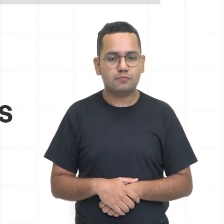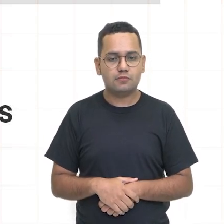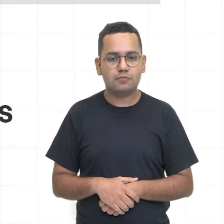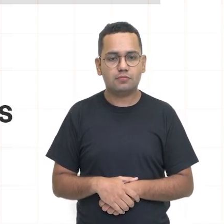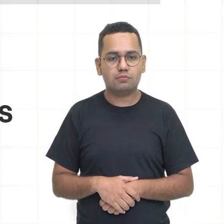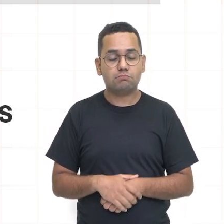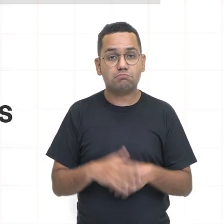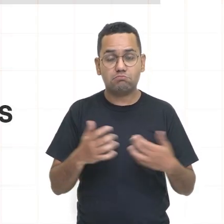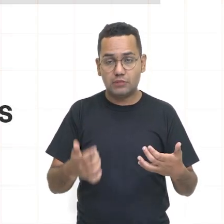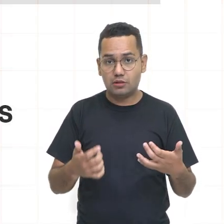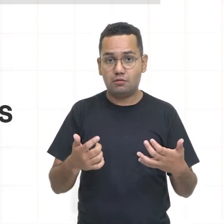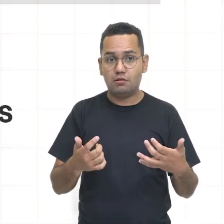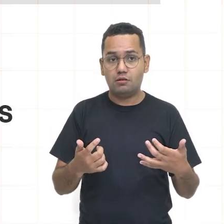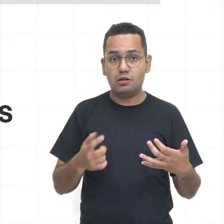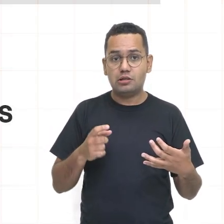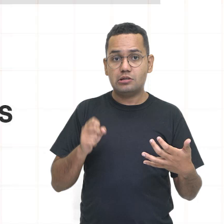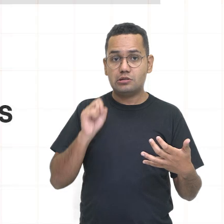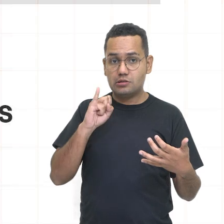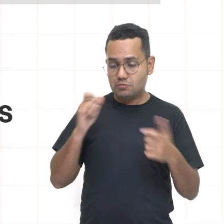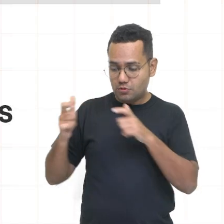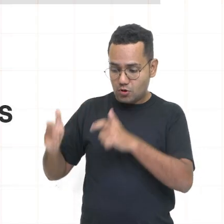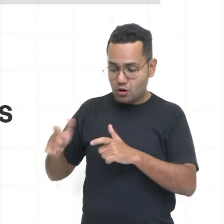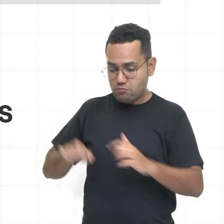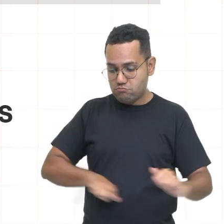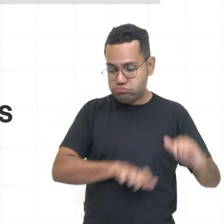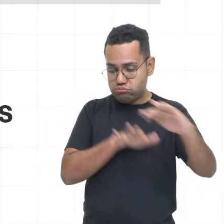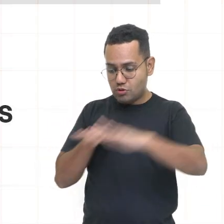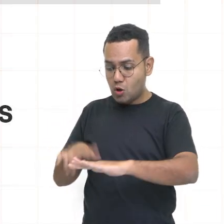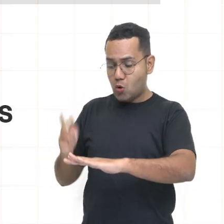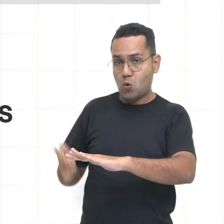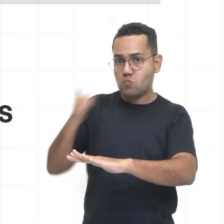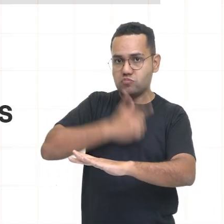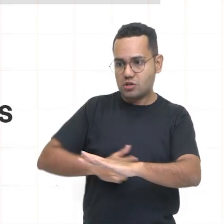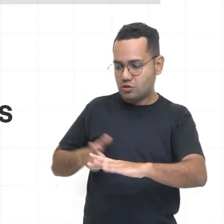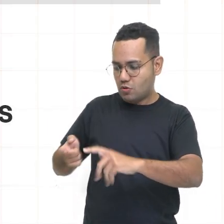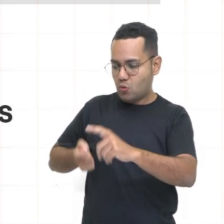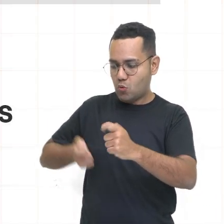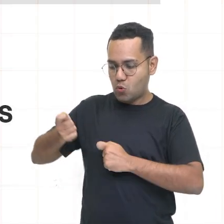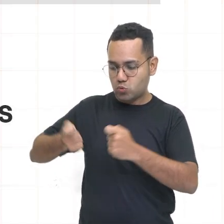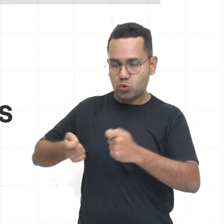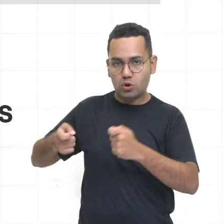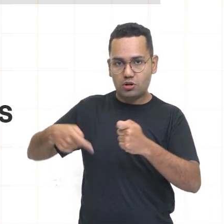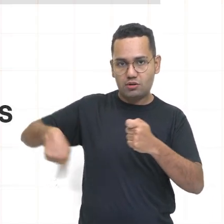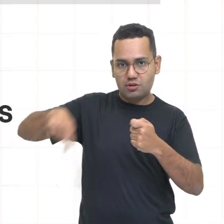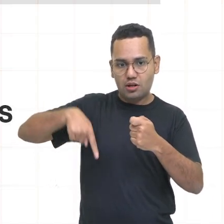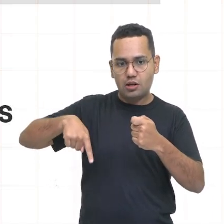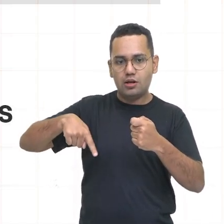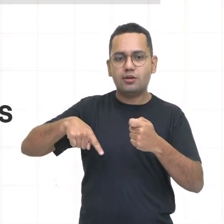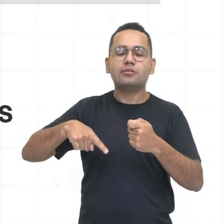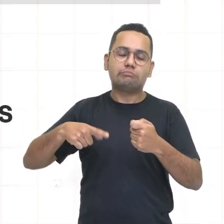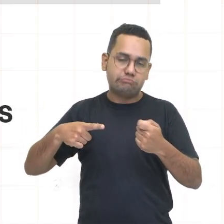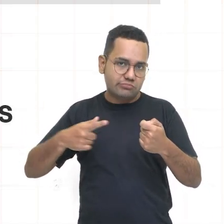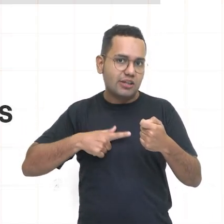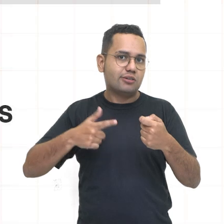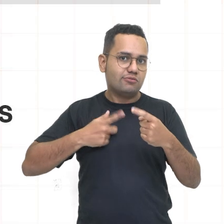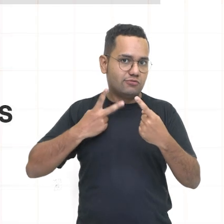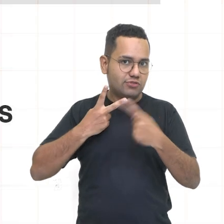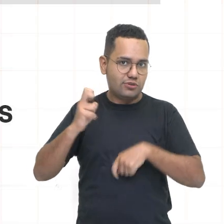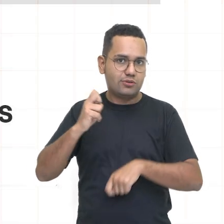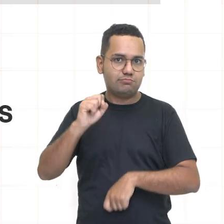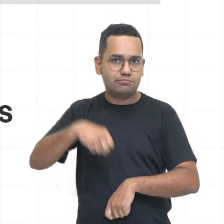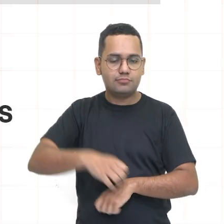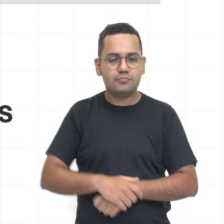porventura os alemães conseguissem conquistar essa cidade, conseguissem subjugar essa cidade, seria uma dupla vitória. Primeiro